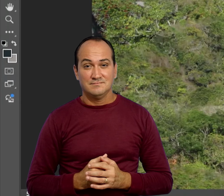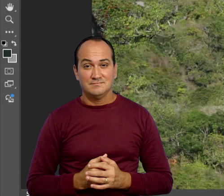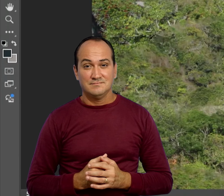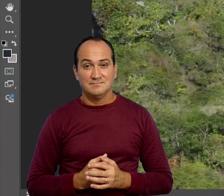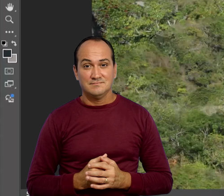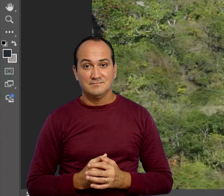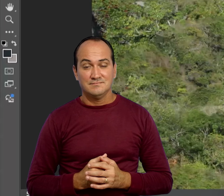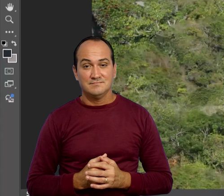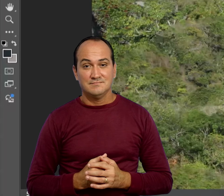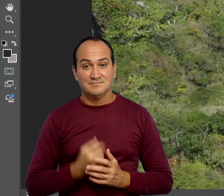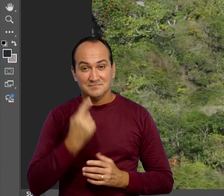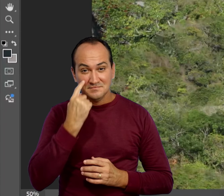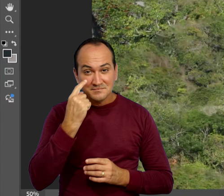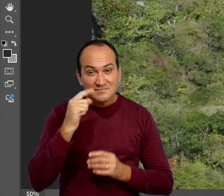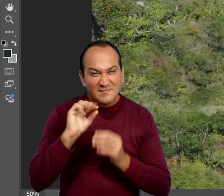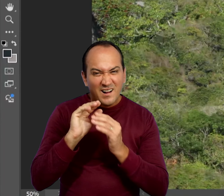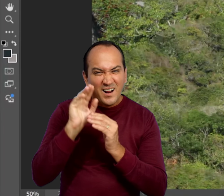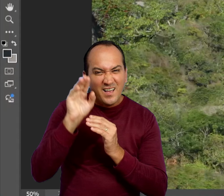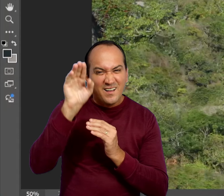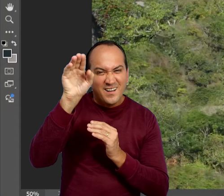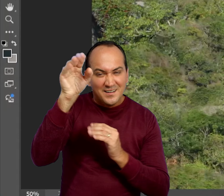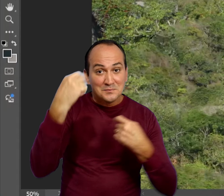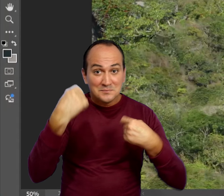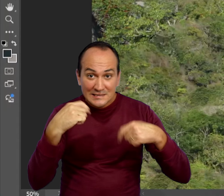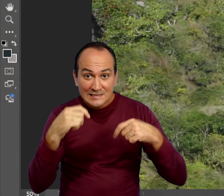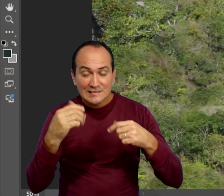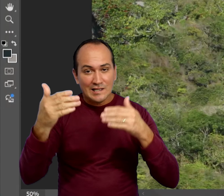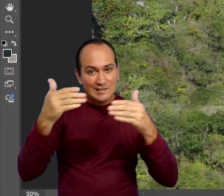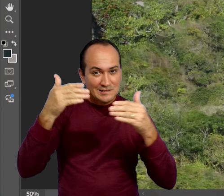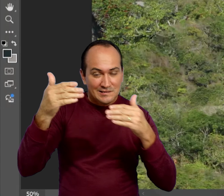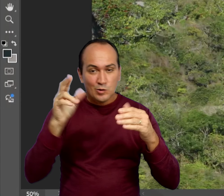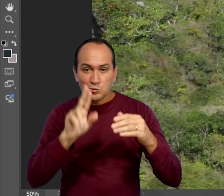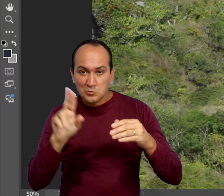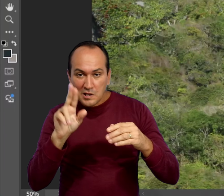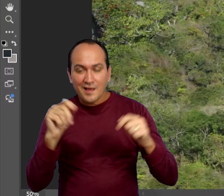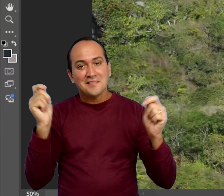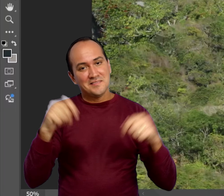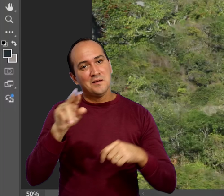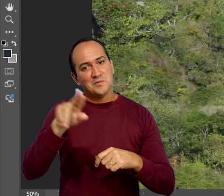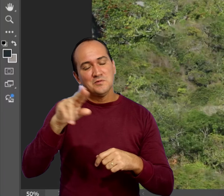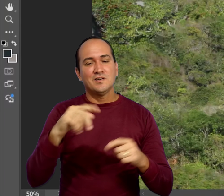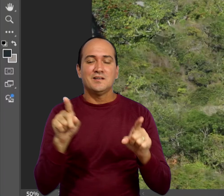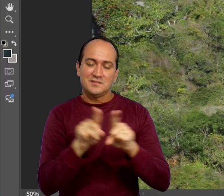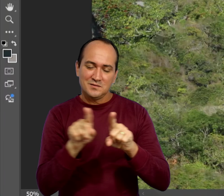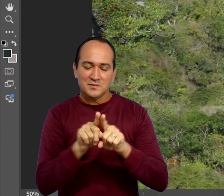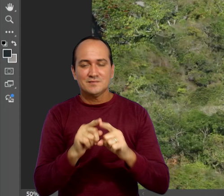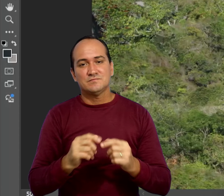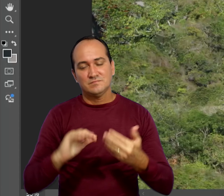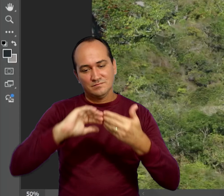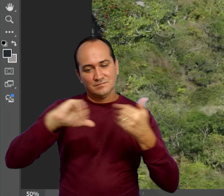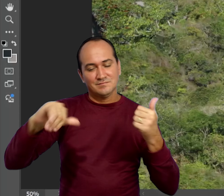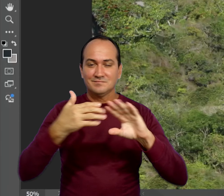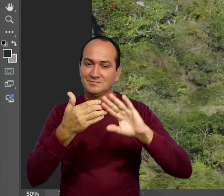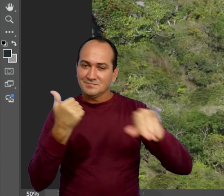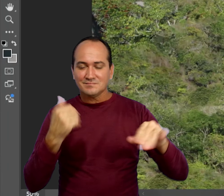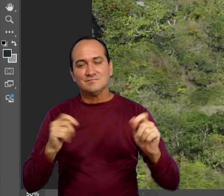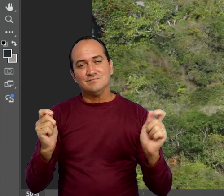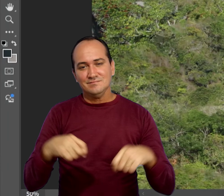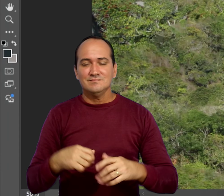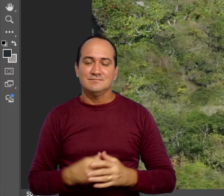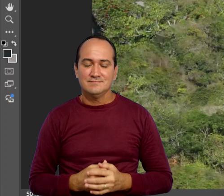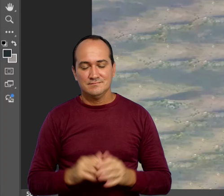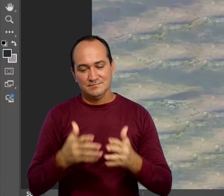visualizar. Então, o plano de fundo, ó, ficou lá atrás. Caso eu precisasse utilizar esse plano de fundo, eu também tinha ele